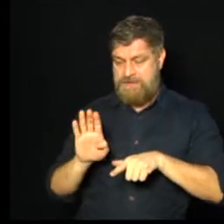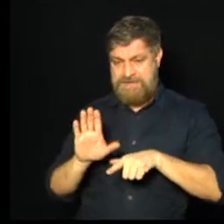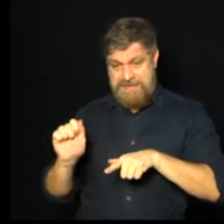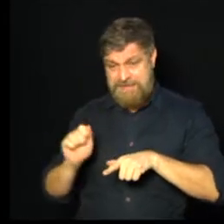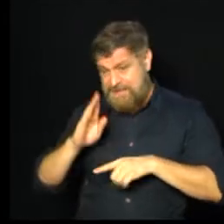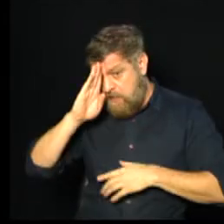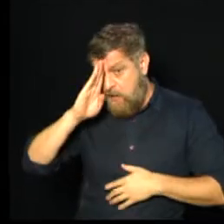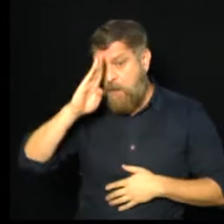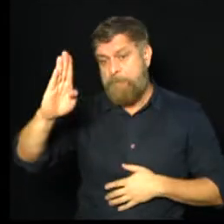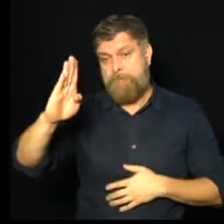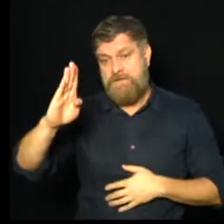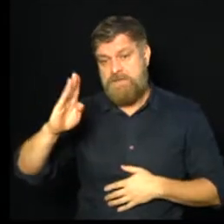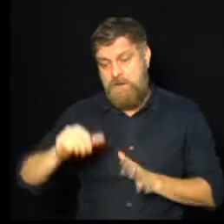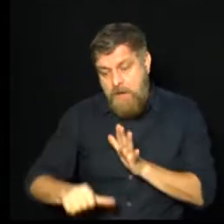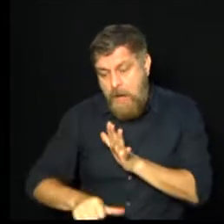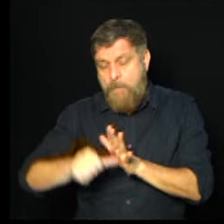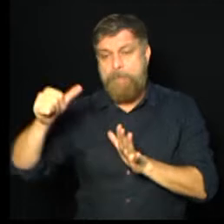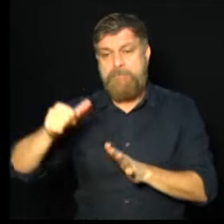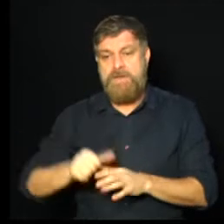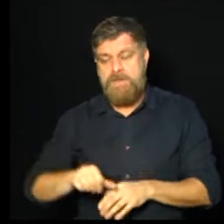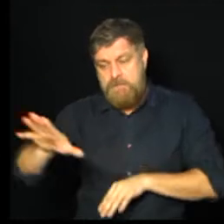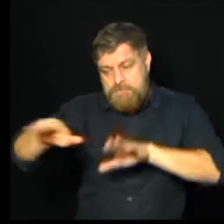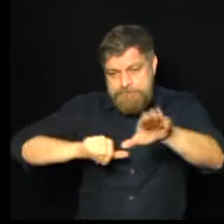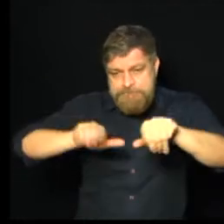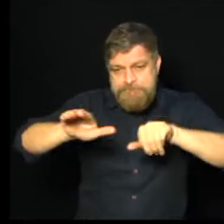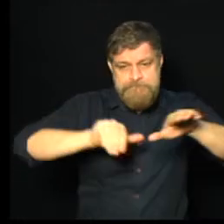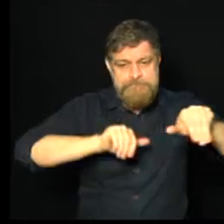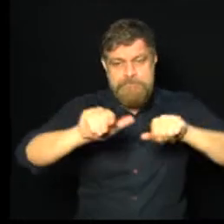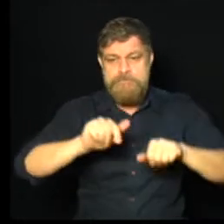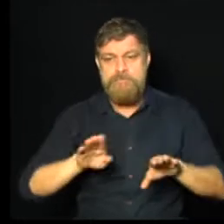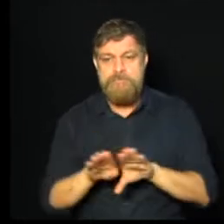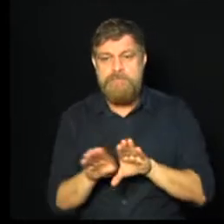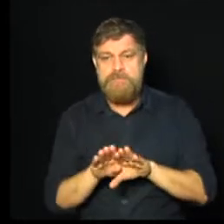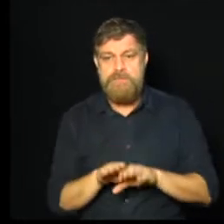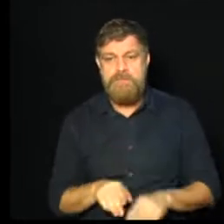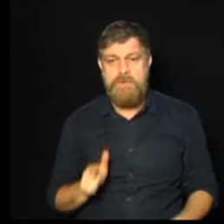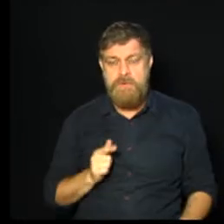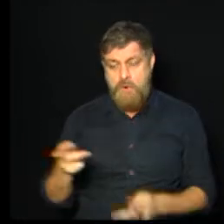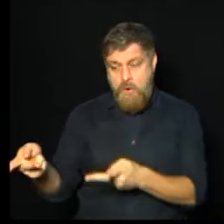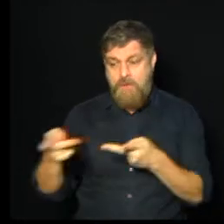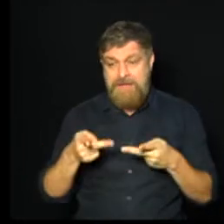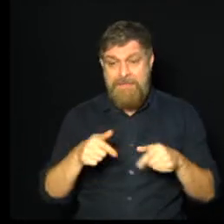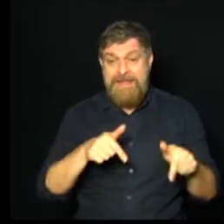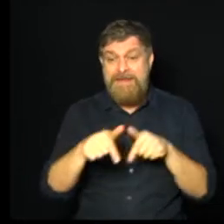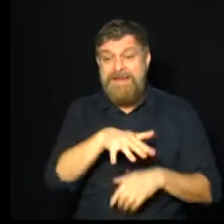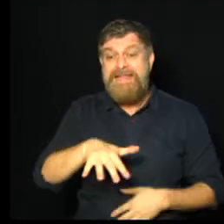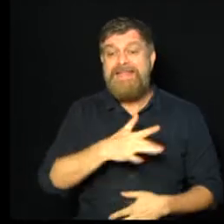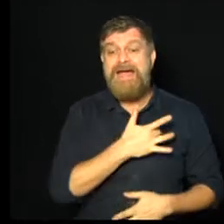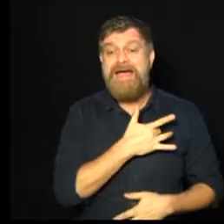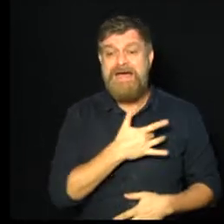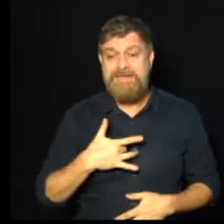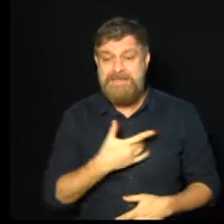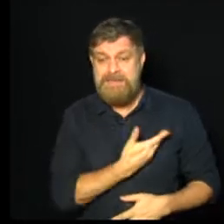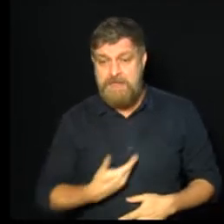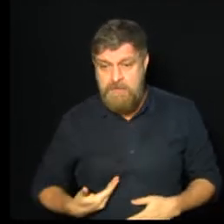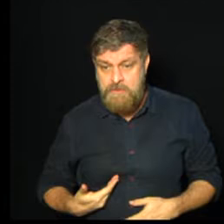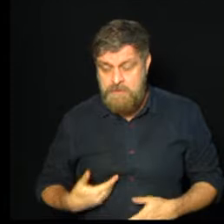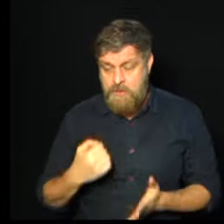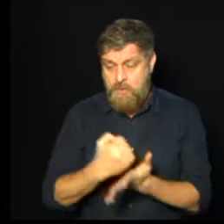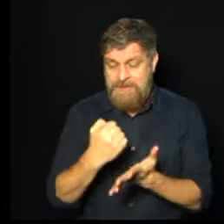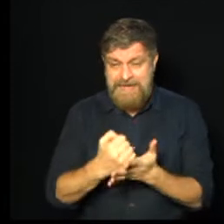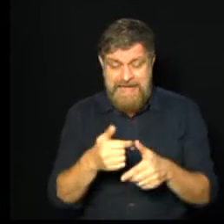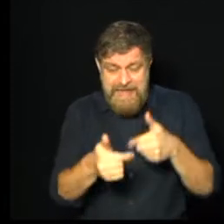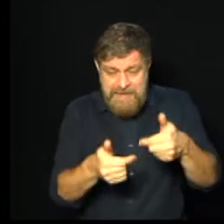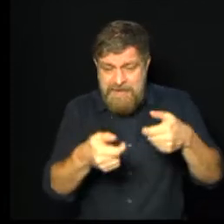chamamento. Sobre a utilização de chamamento público para a contratação de serviços necessários,